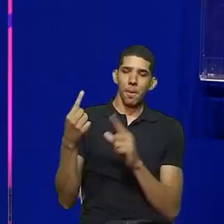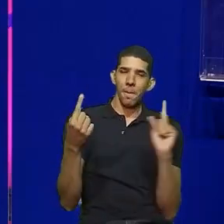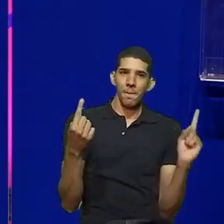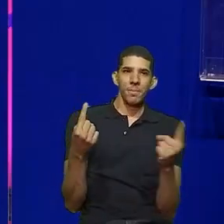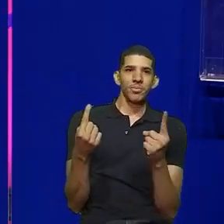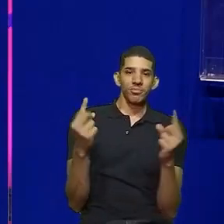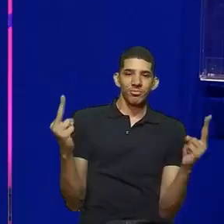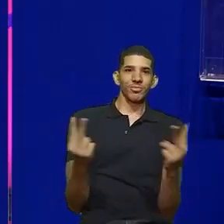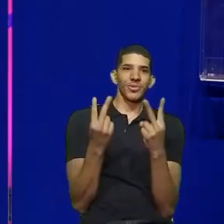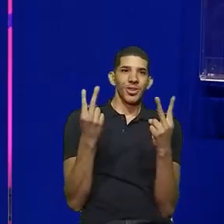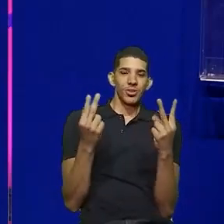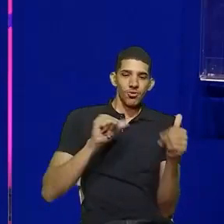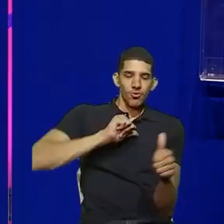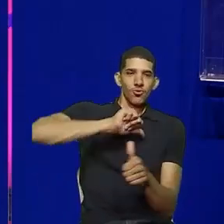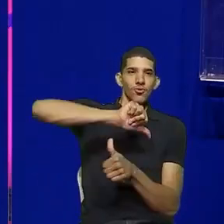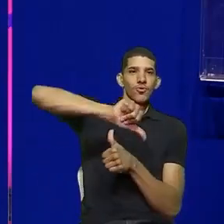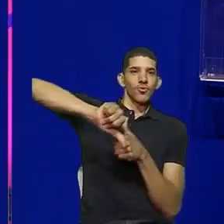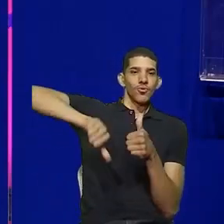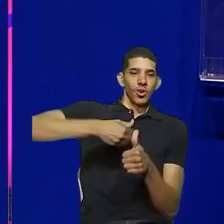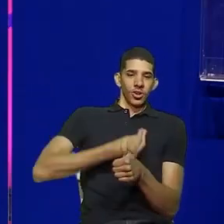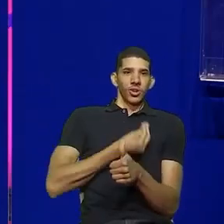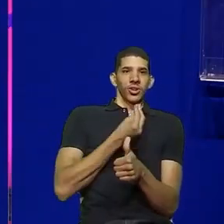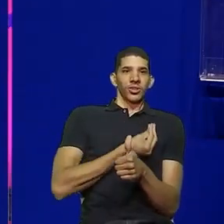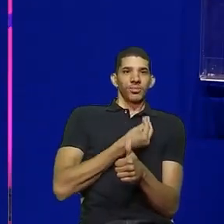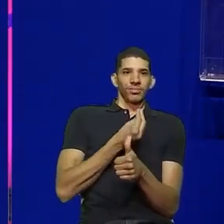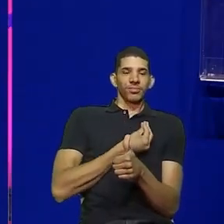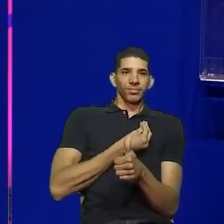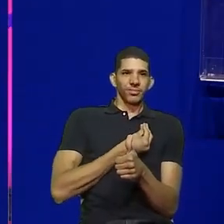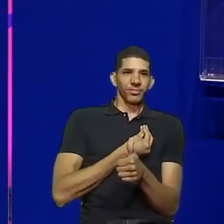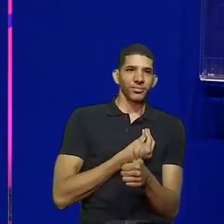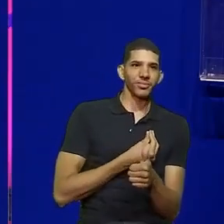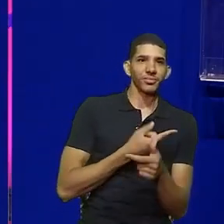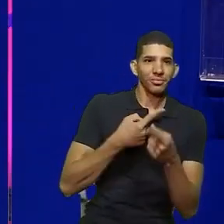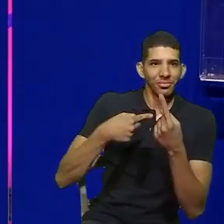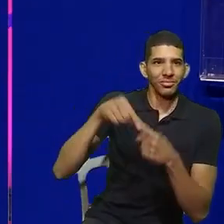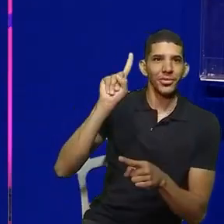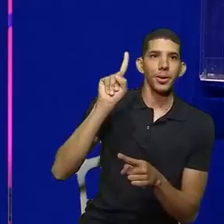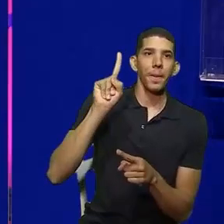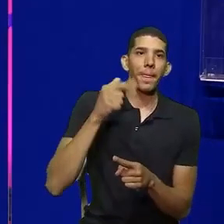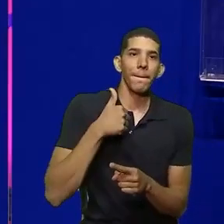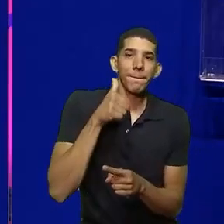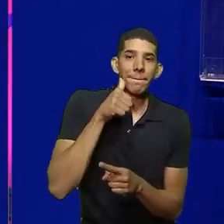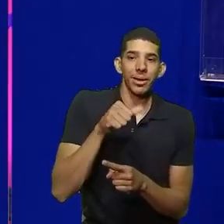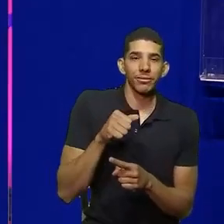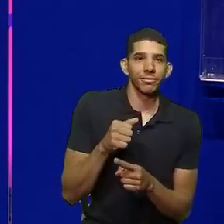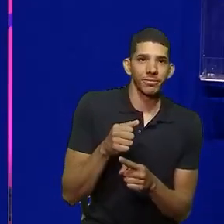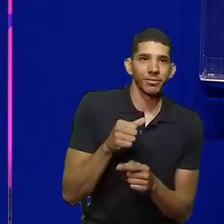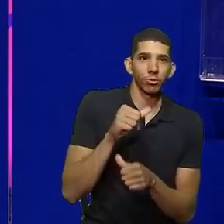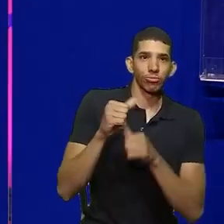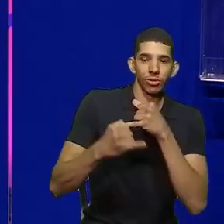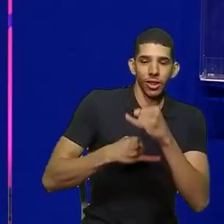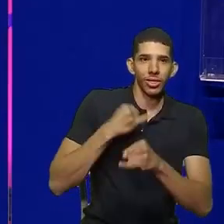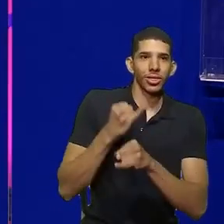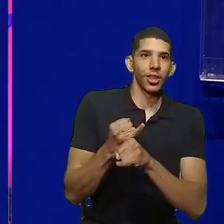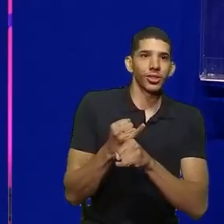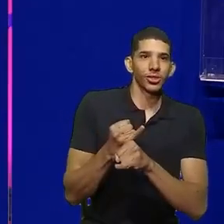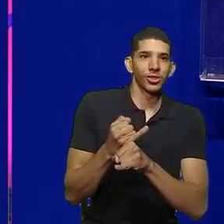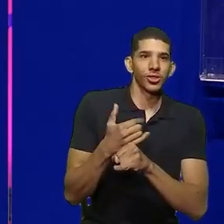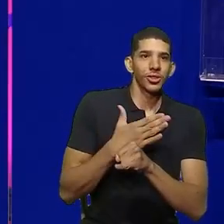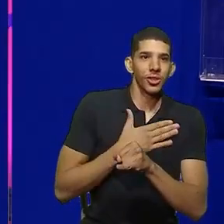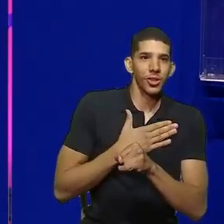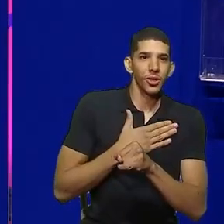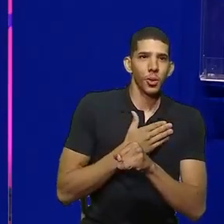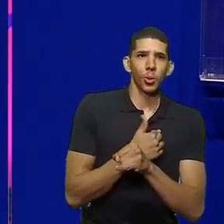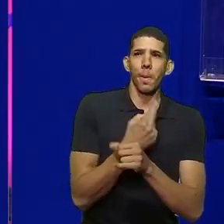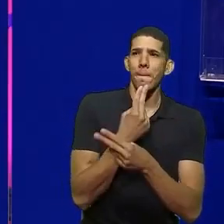mudou. Né? Eu tenho certeza que a minha vida está só mudando. Quando eu olho na internet, eu vejo Dona Rosinha para ela falando, meu Deus,